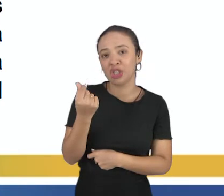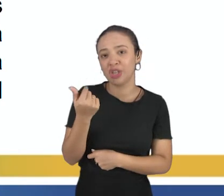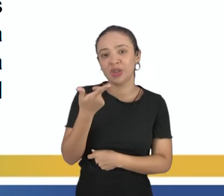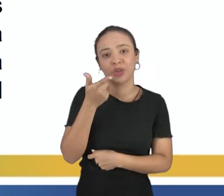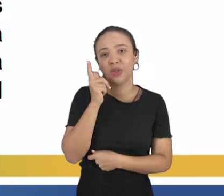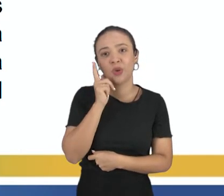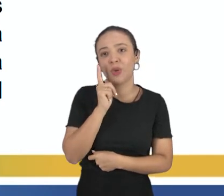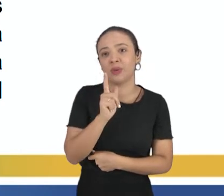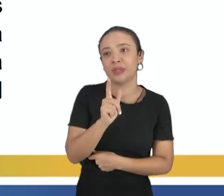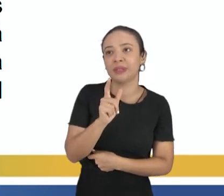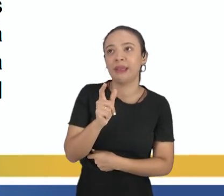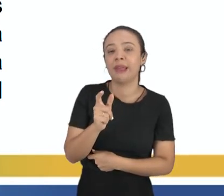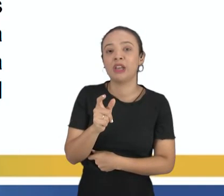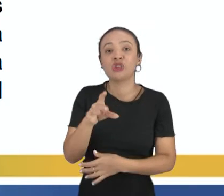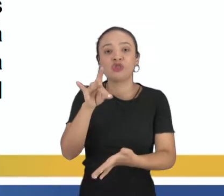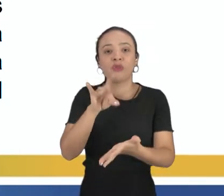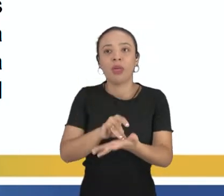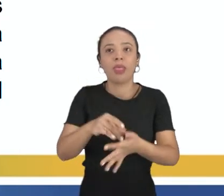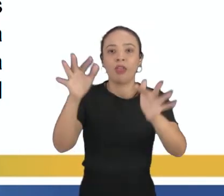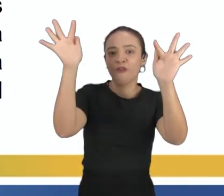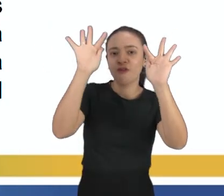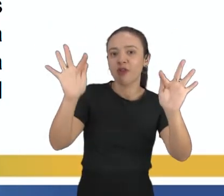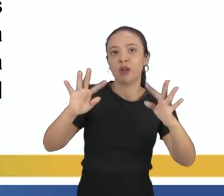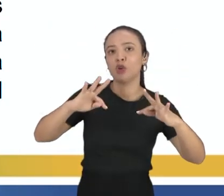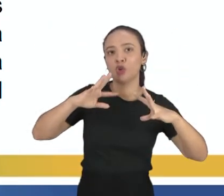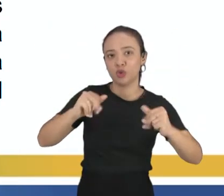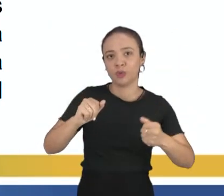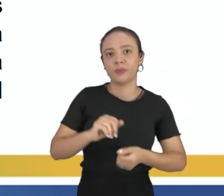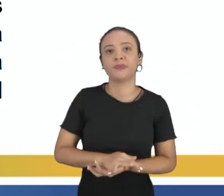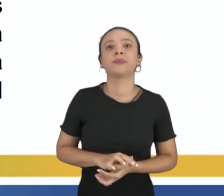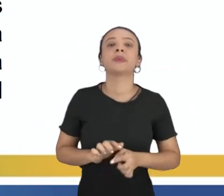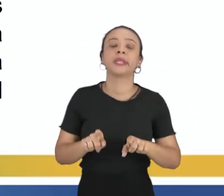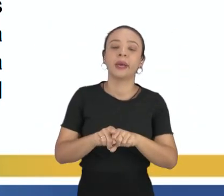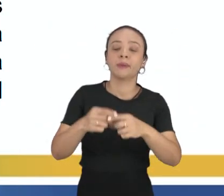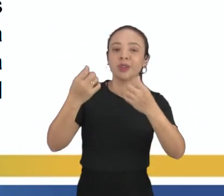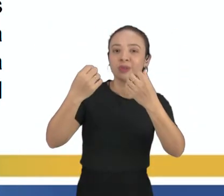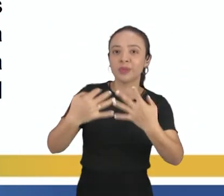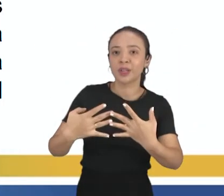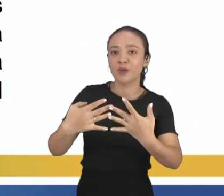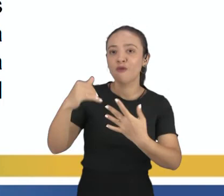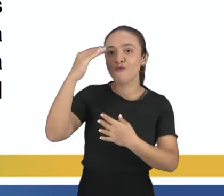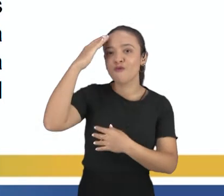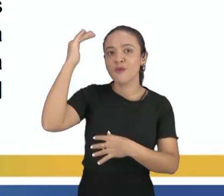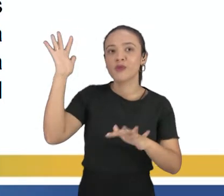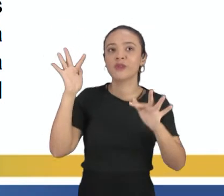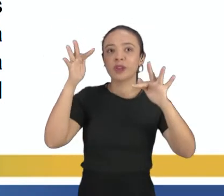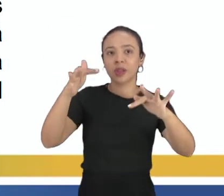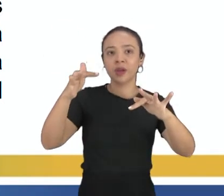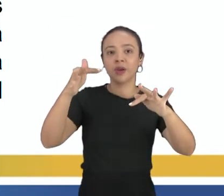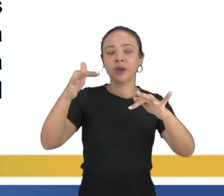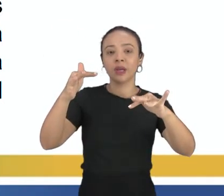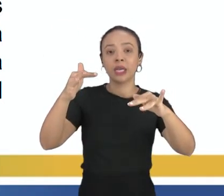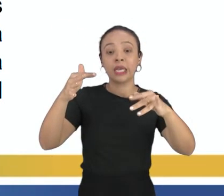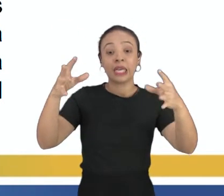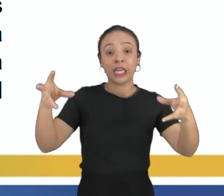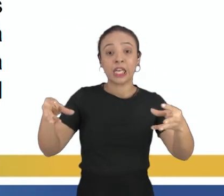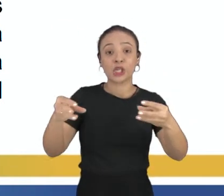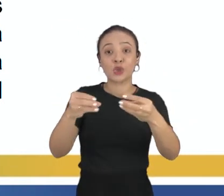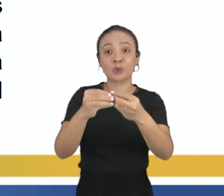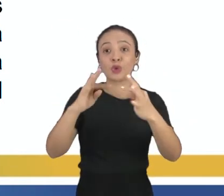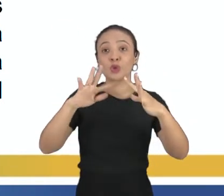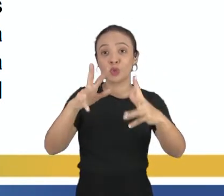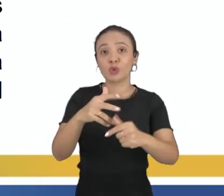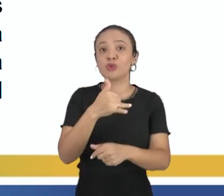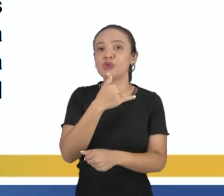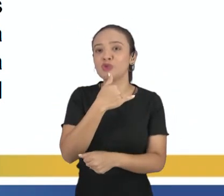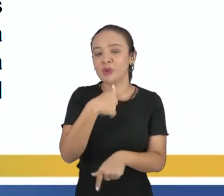não são garantia de felicidade de um sujeito. Não por acaso, esse famoso final resume toda a atmosfera